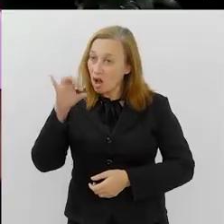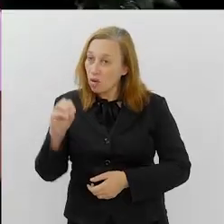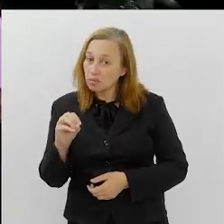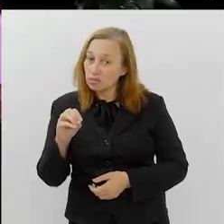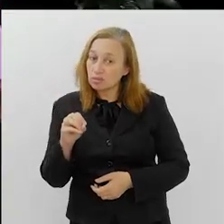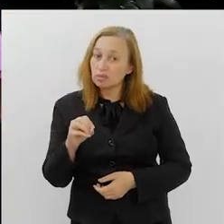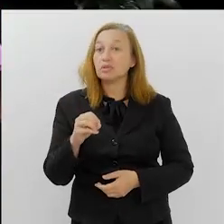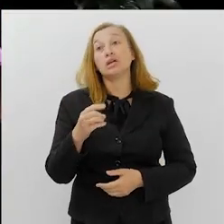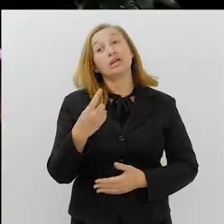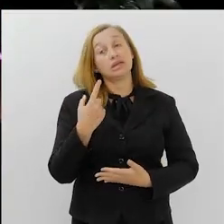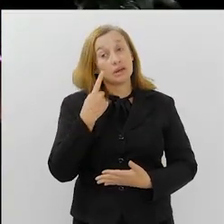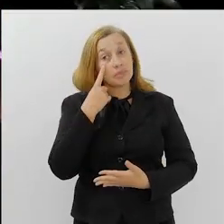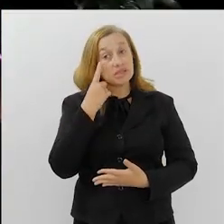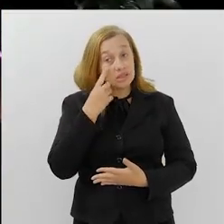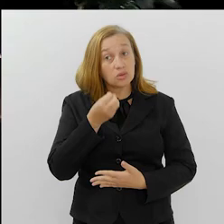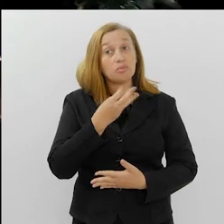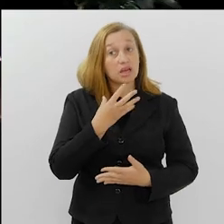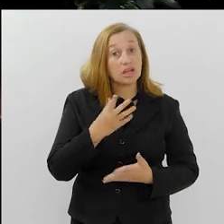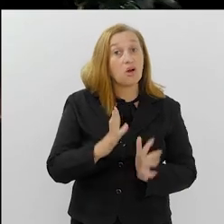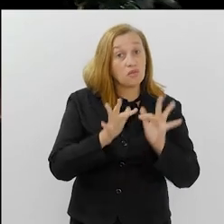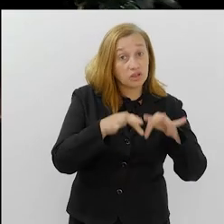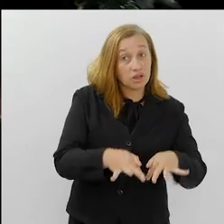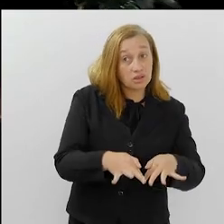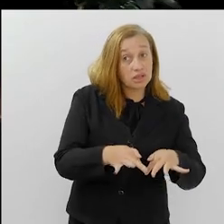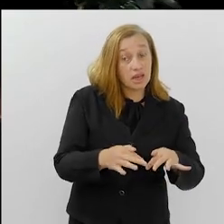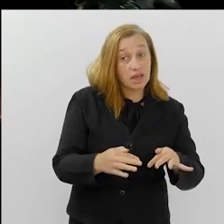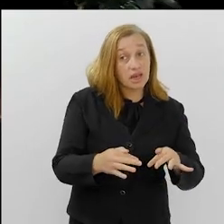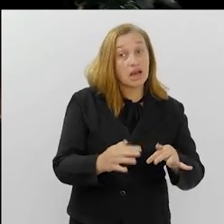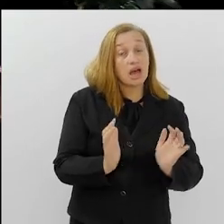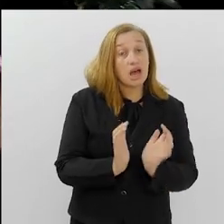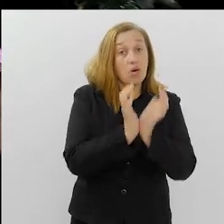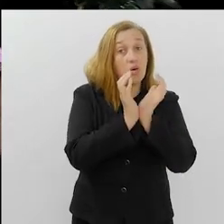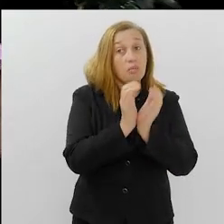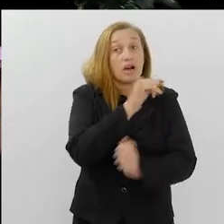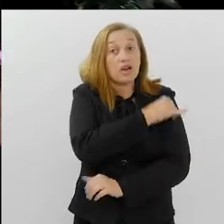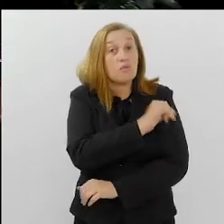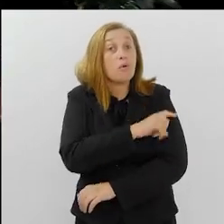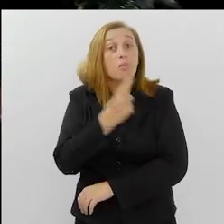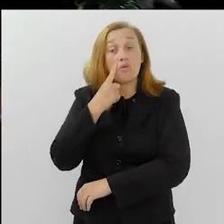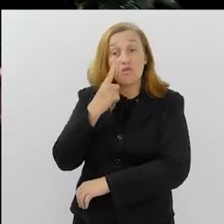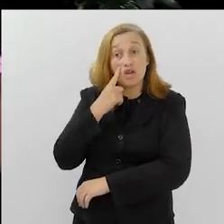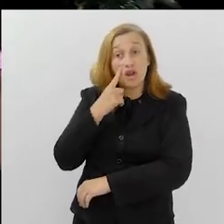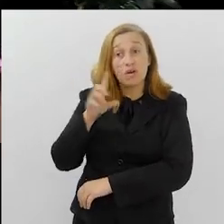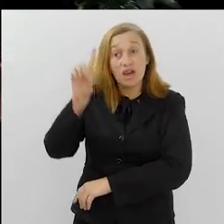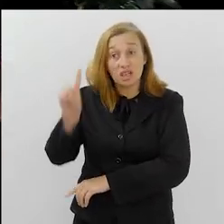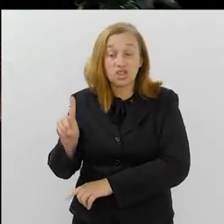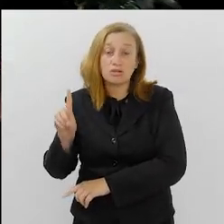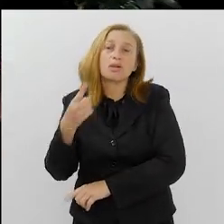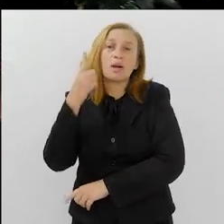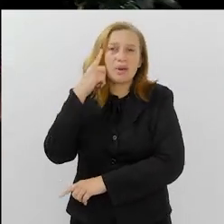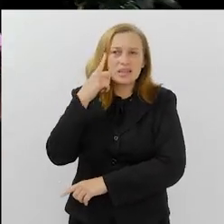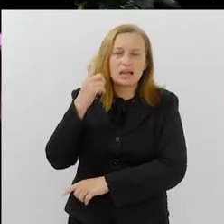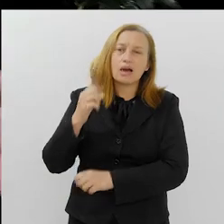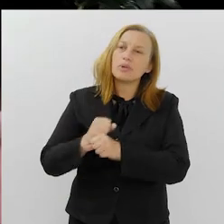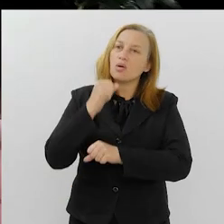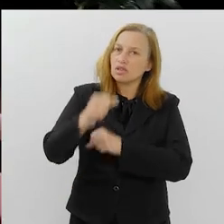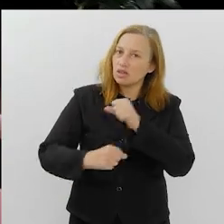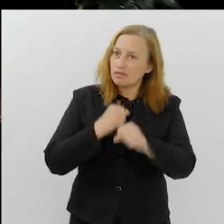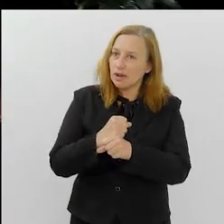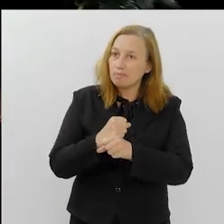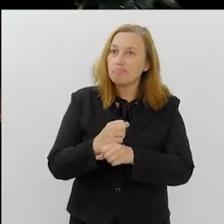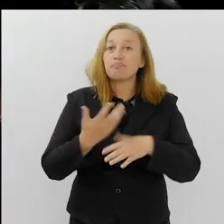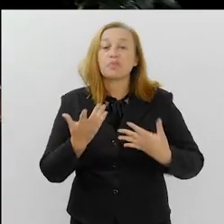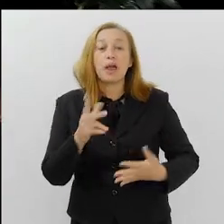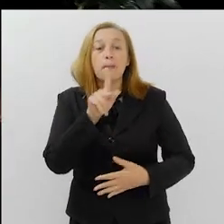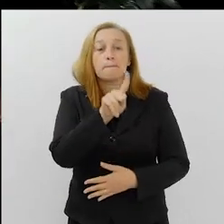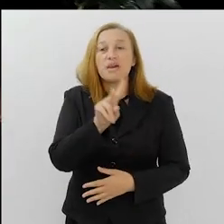chão. Sim. Ele tem contrato até o final da Copa Rio. Aí ele diz agora no final, vamos esperar ver o que a diretoria vai pensar, é claro, para